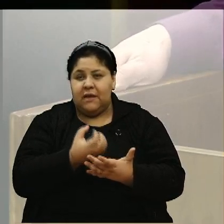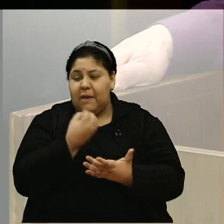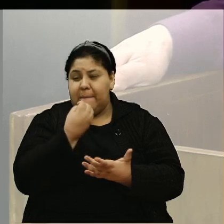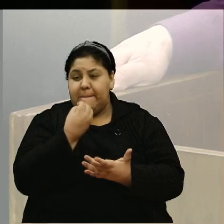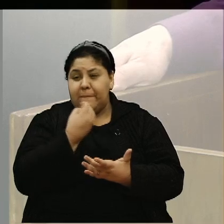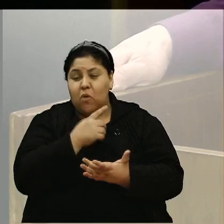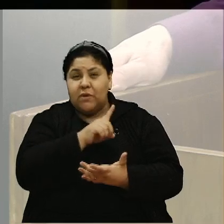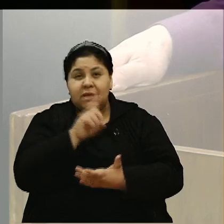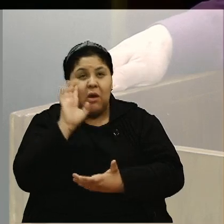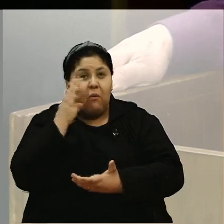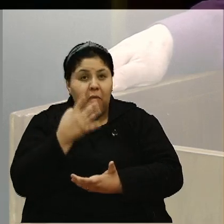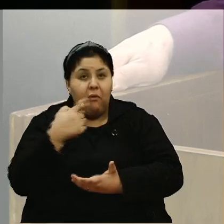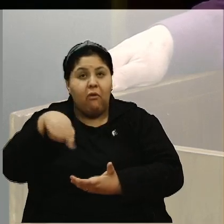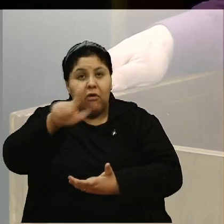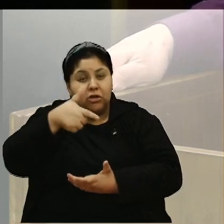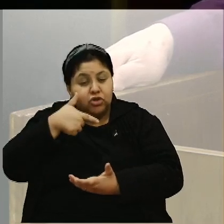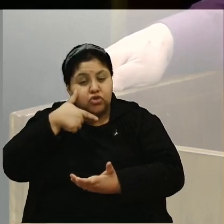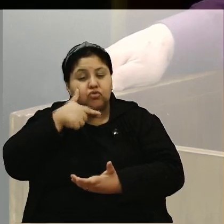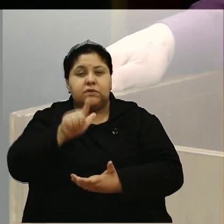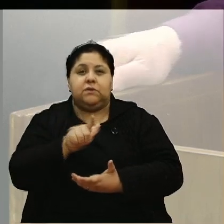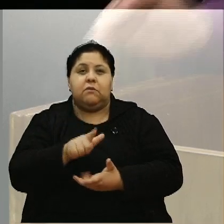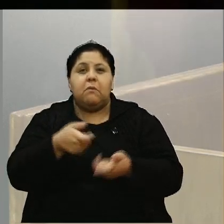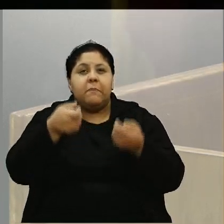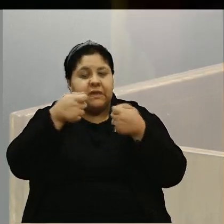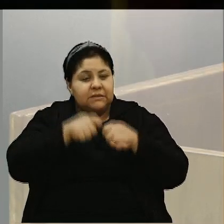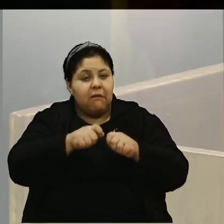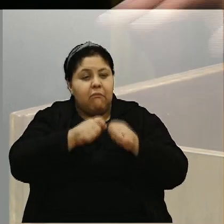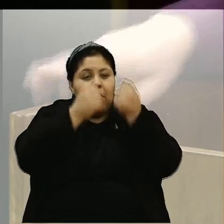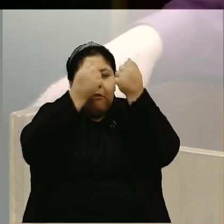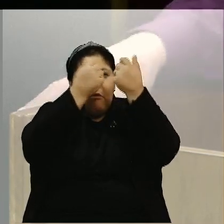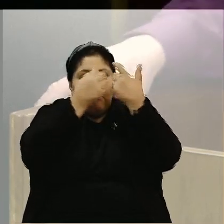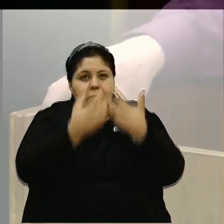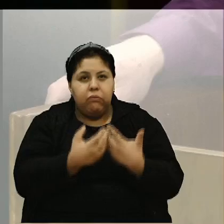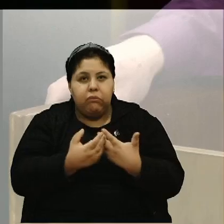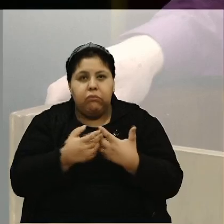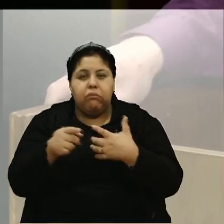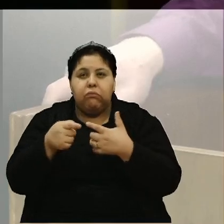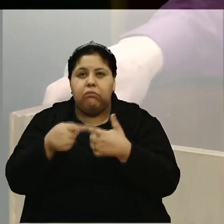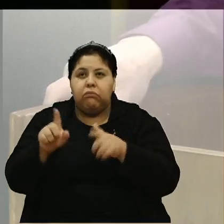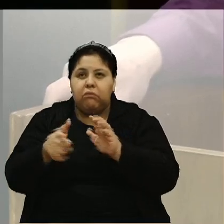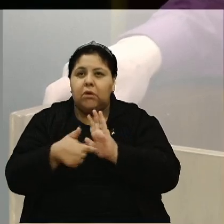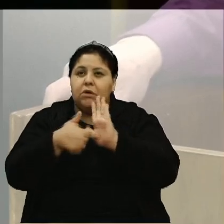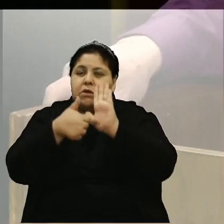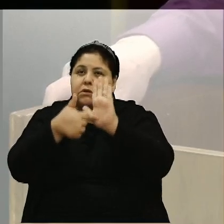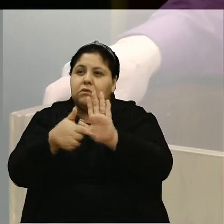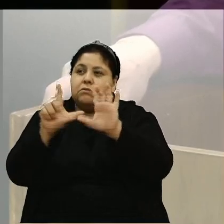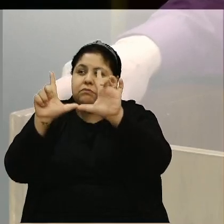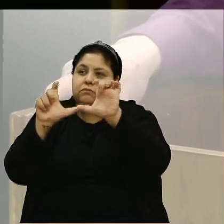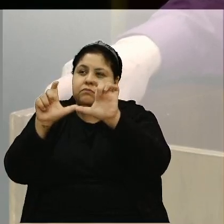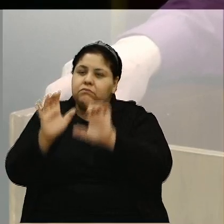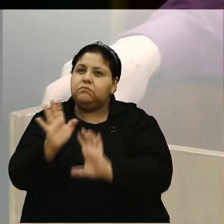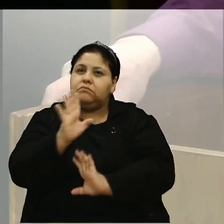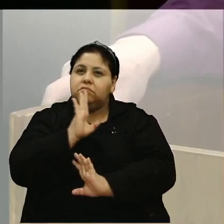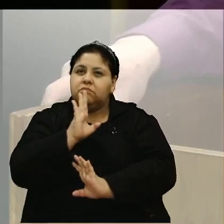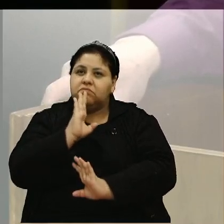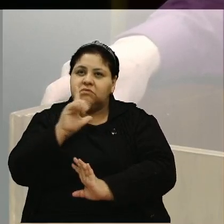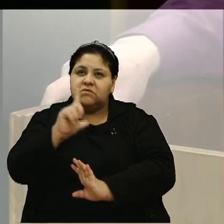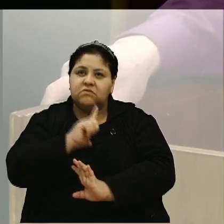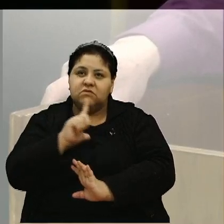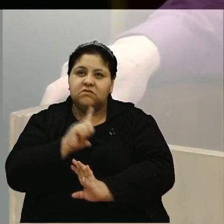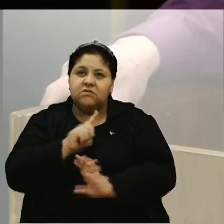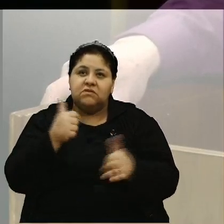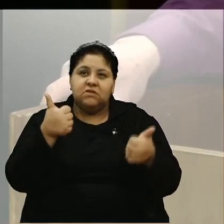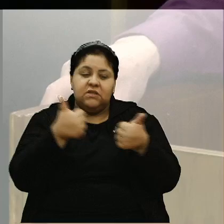Então eu precisava colocar isso. Também apareceu ali nas fotos, o vereador Bressan conhece muito bem, nós estivemos lá do lado